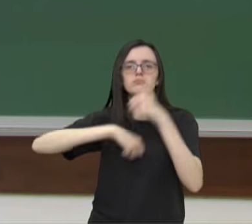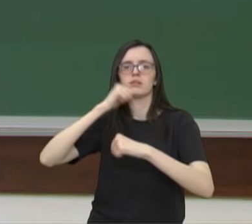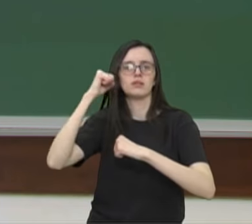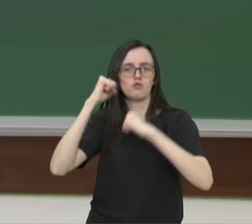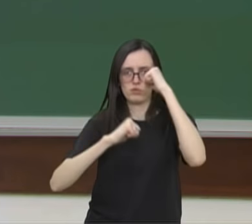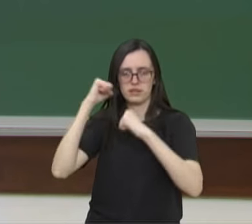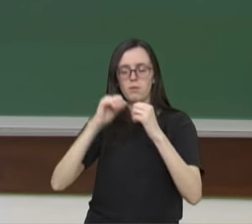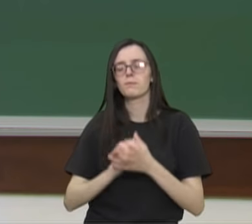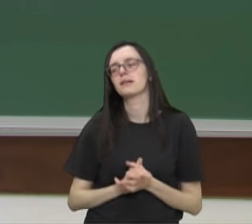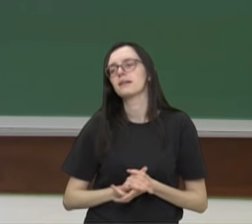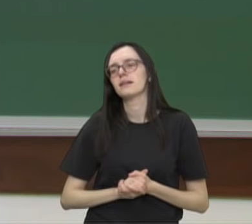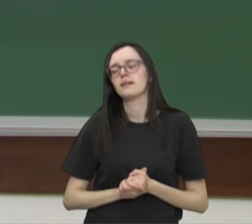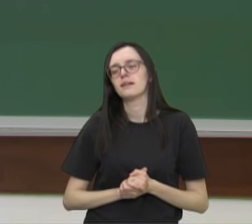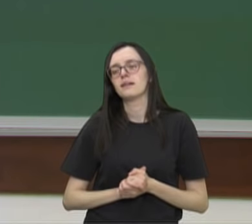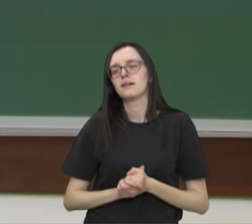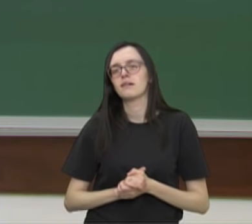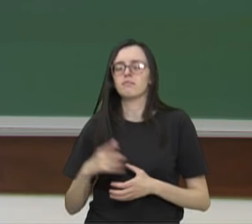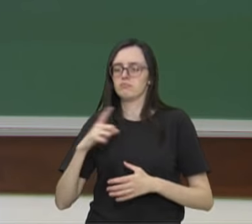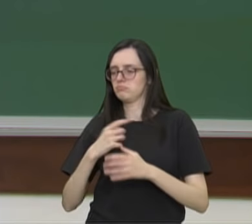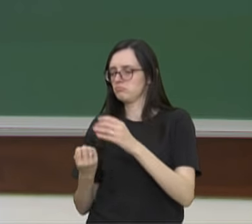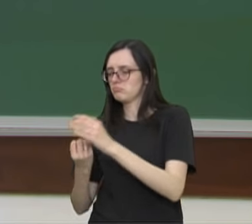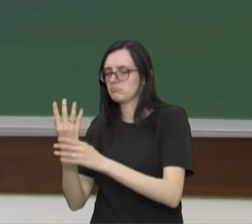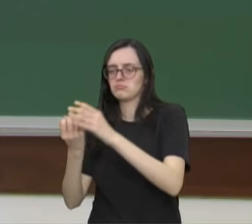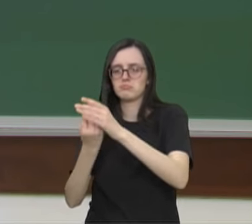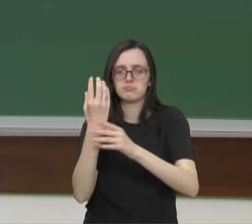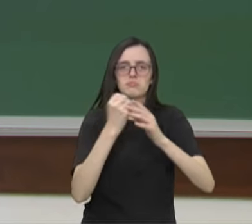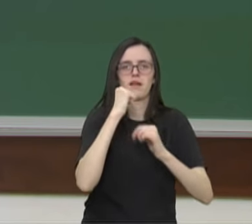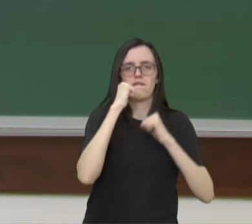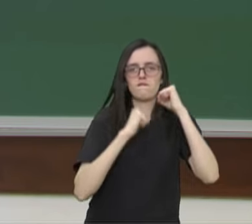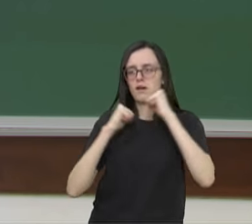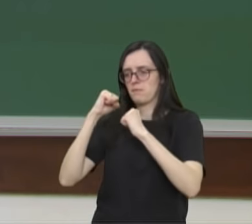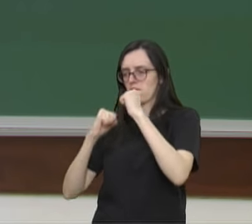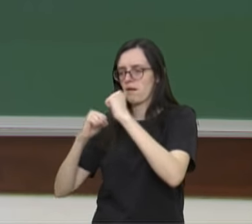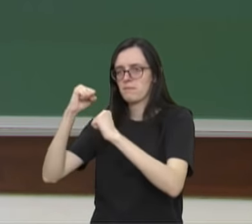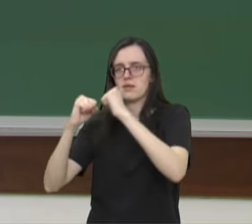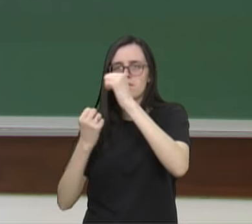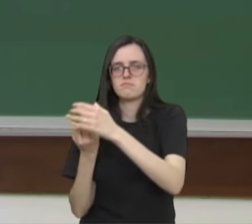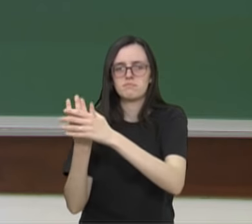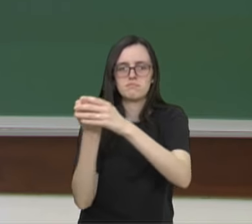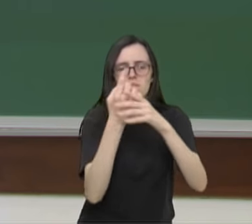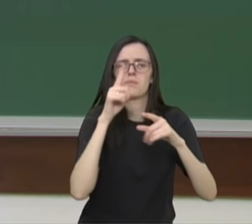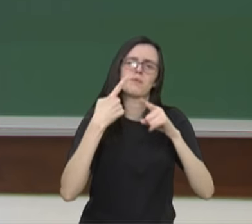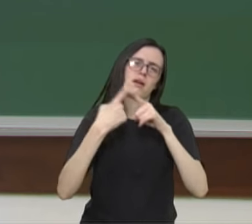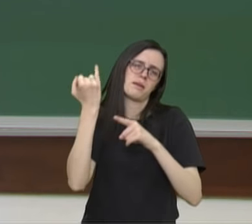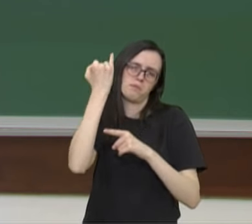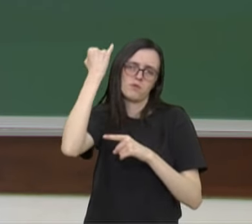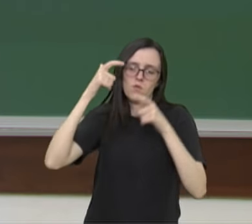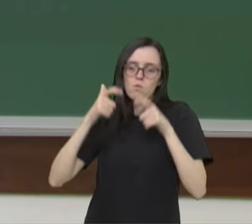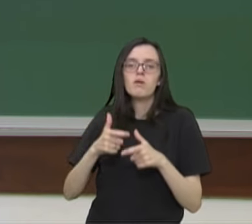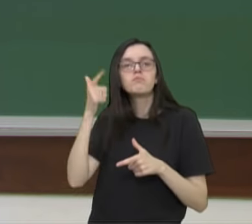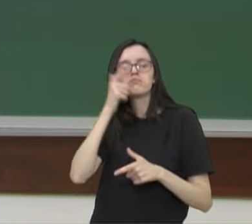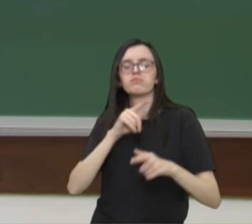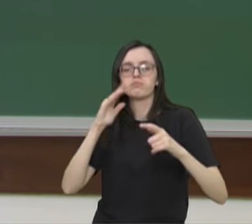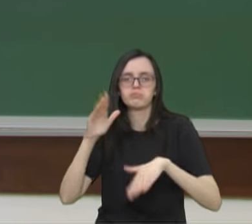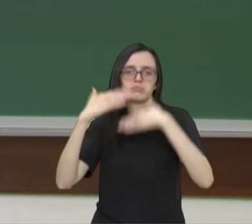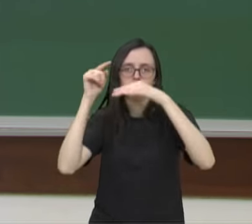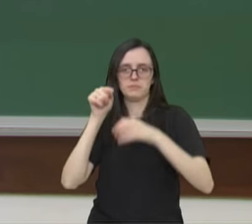indústrias se instalaram nesses locais no local da inglaterra porque existe uma série de fatores importantes para o desenvolvimento